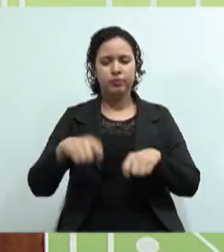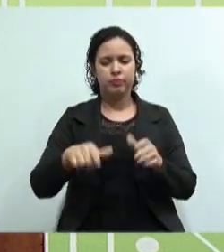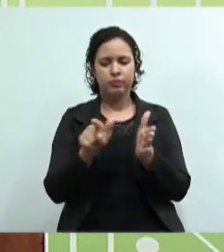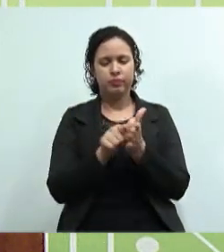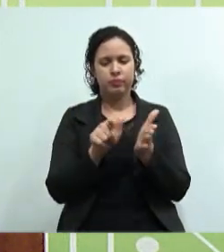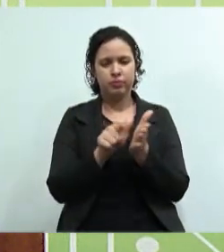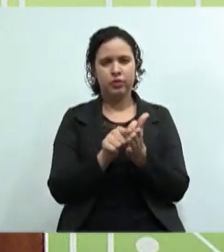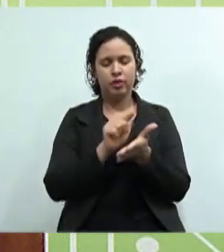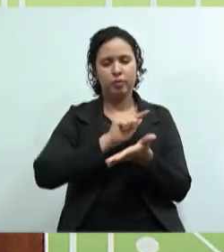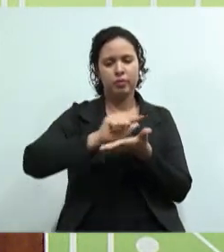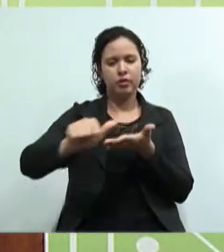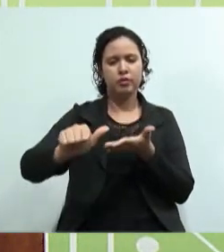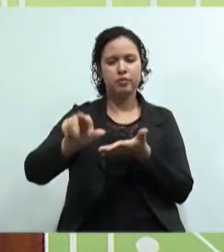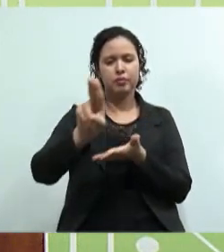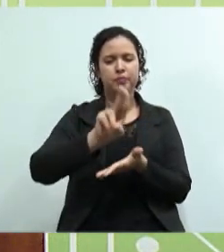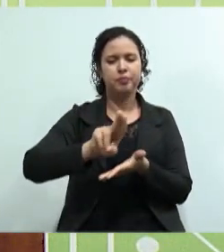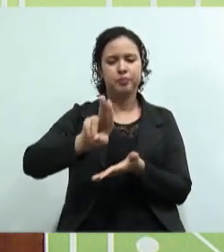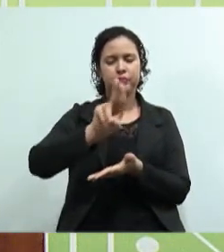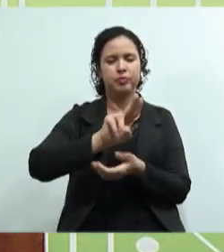branco, utilizando